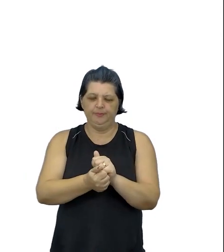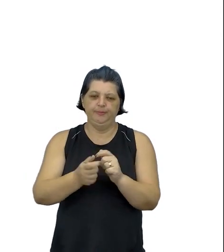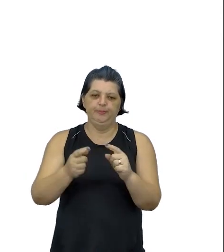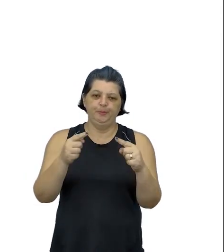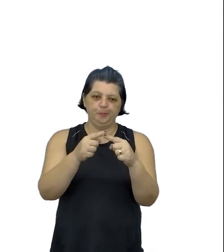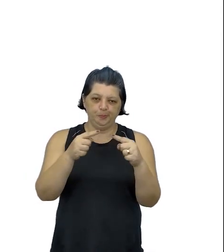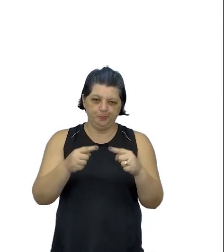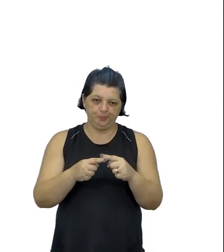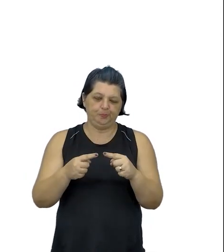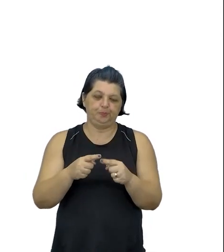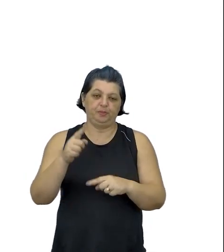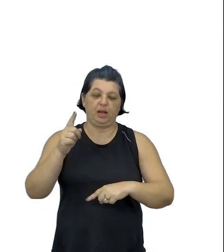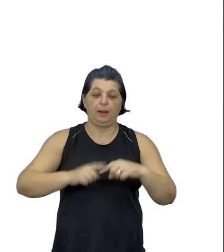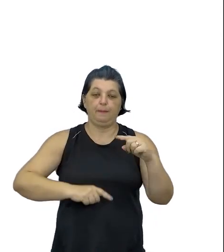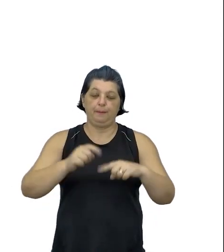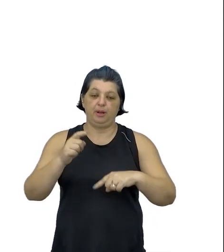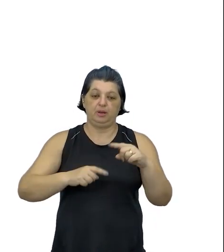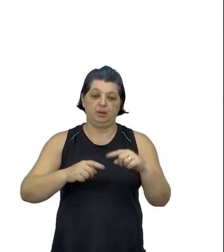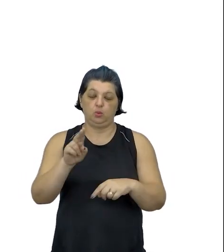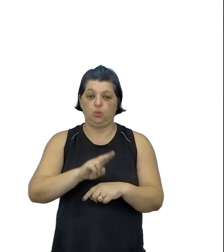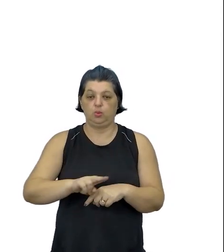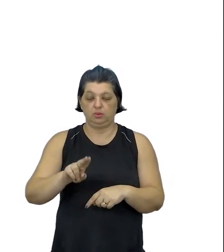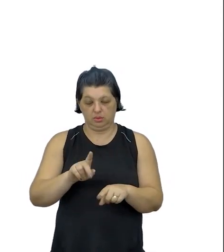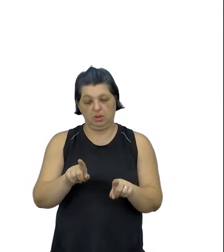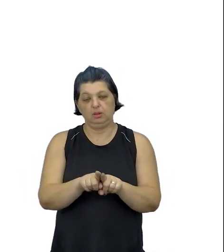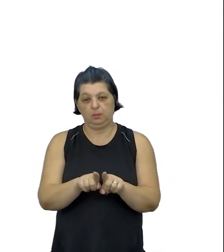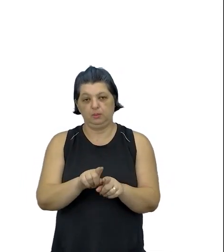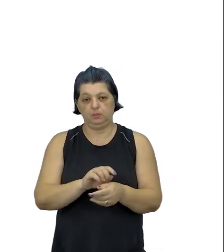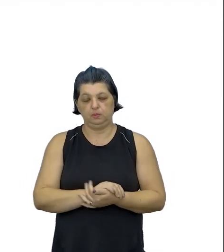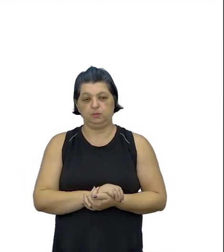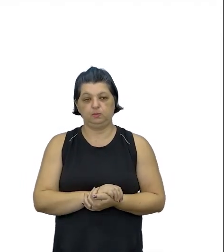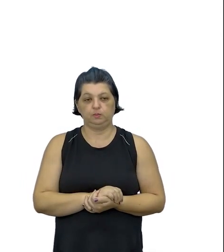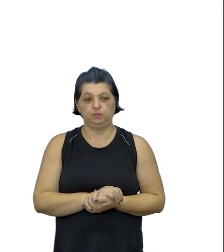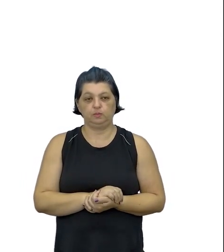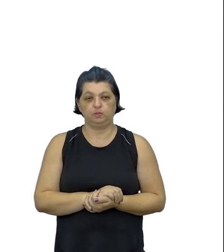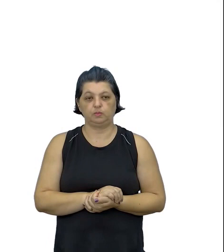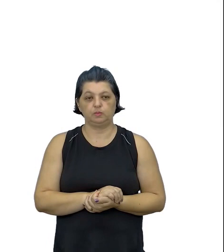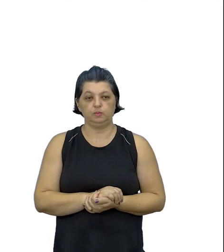de materiais a serem utilizados também.